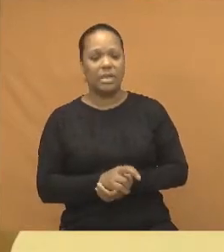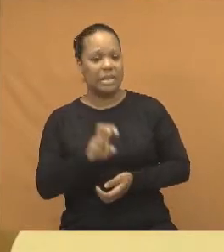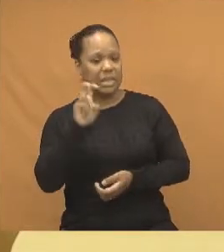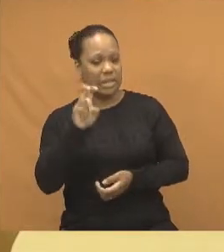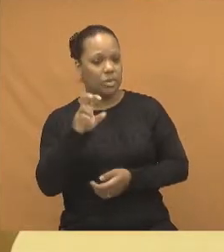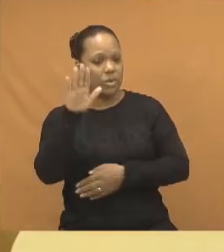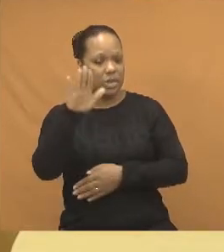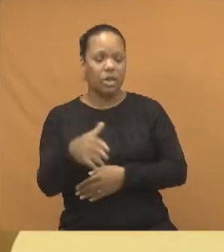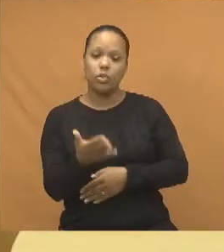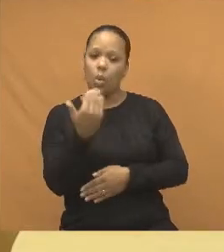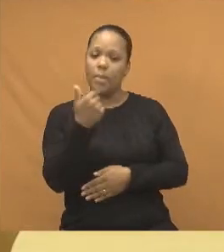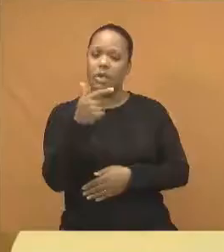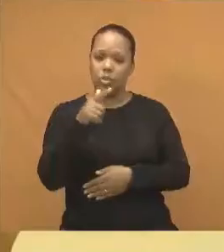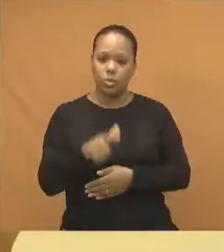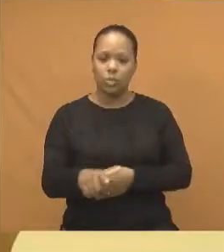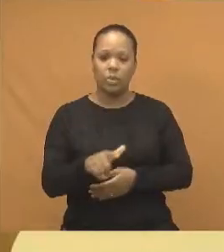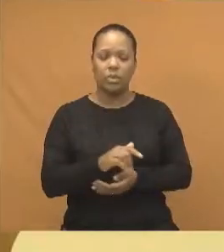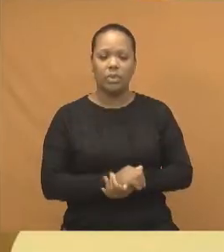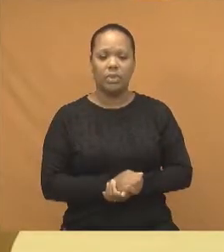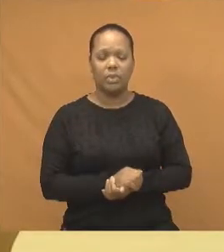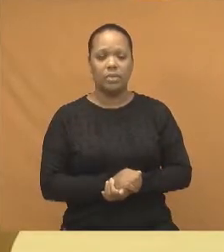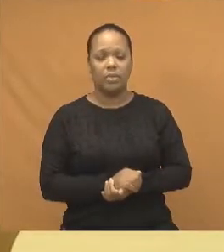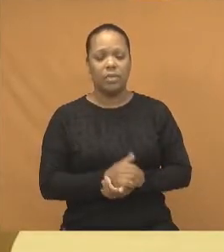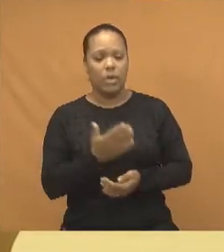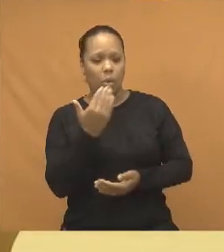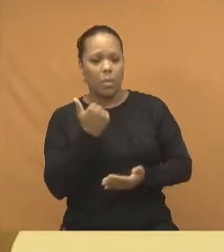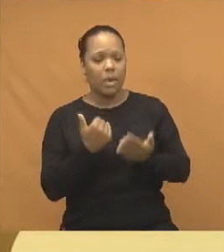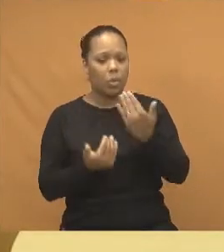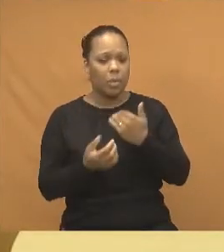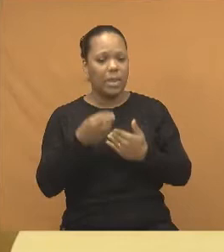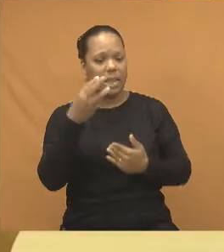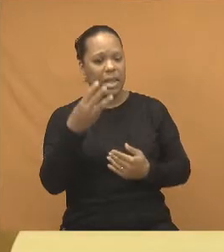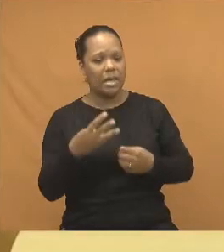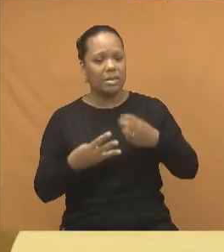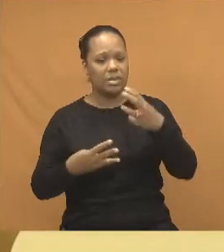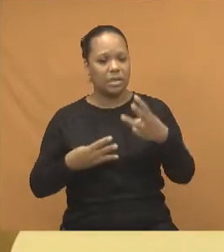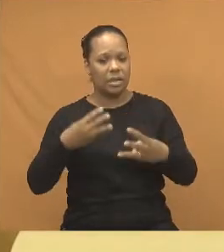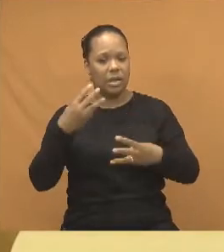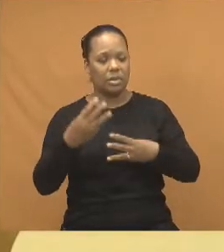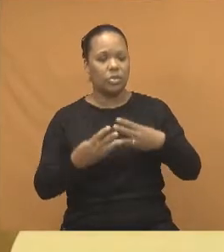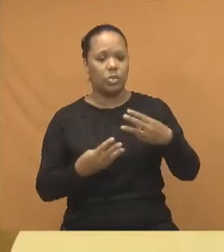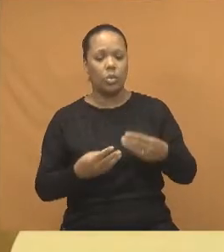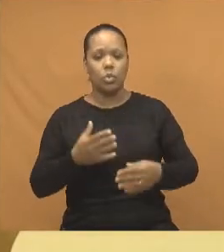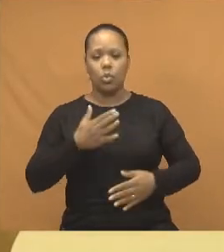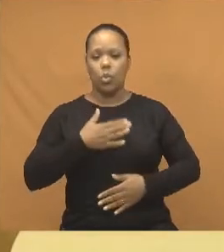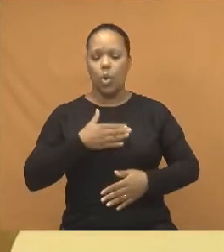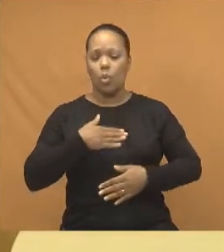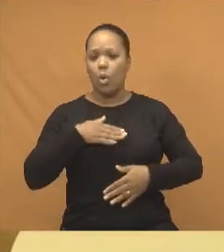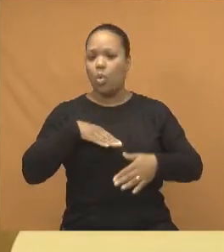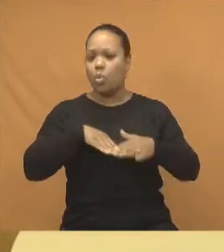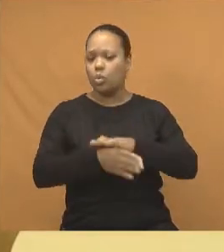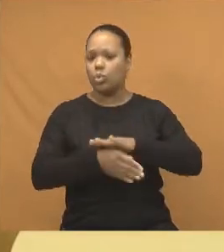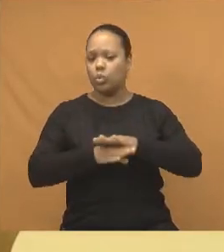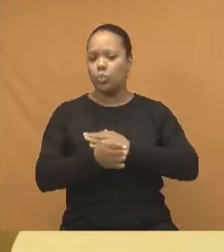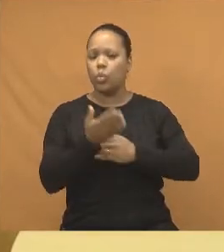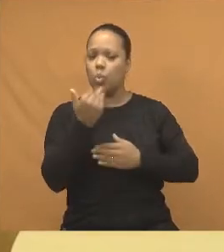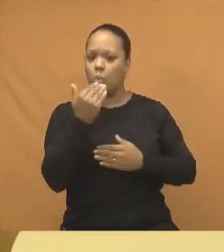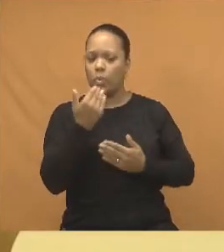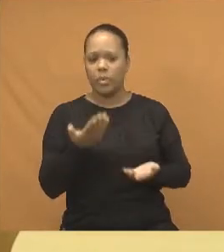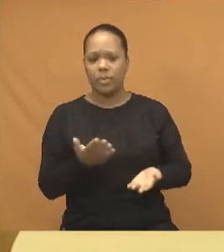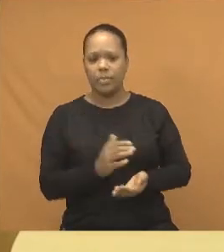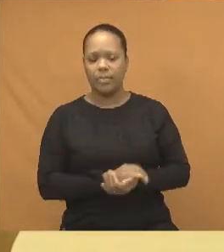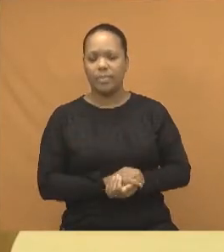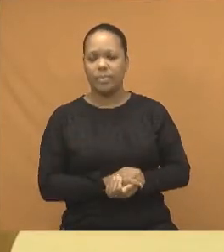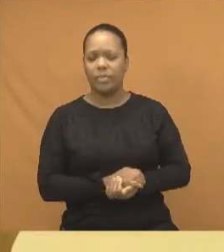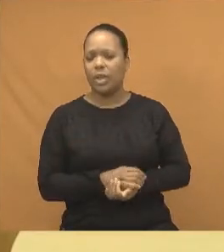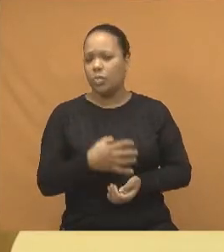5 horas da tarde, comer de novo. E aí você vai comer em 3 horas. O seu corpo já acostumou a se alimentar assim,